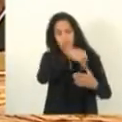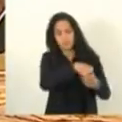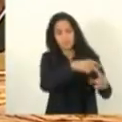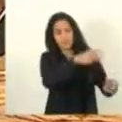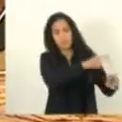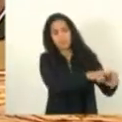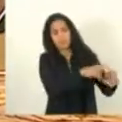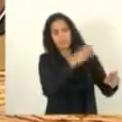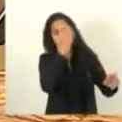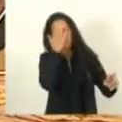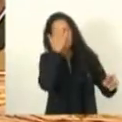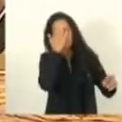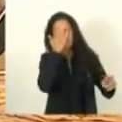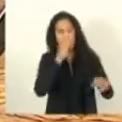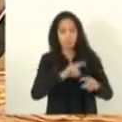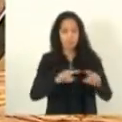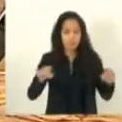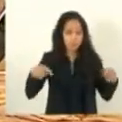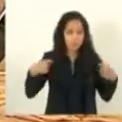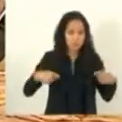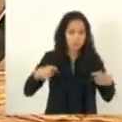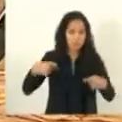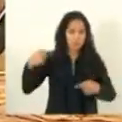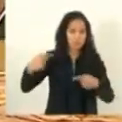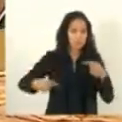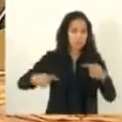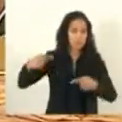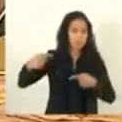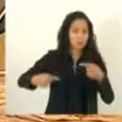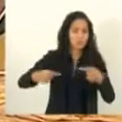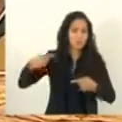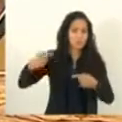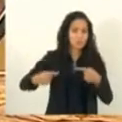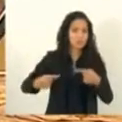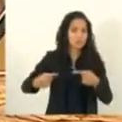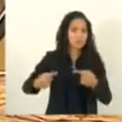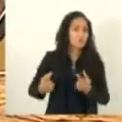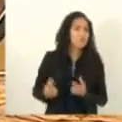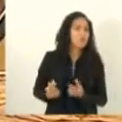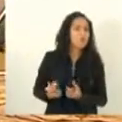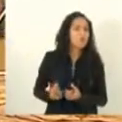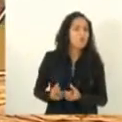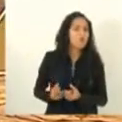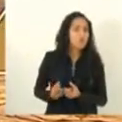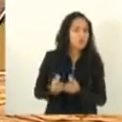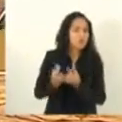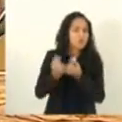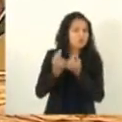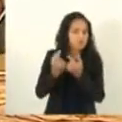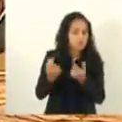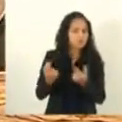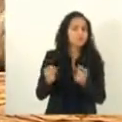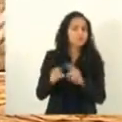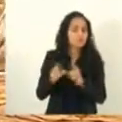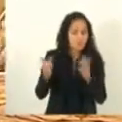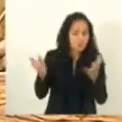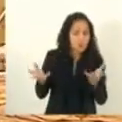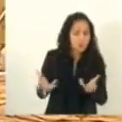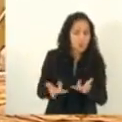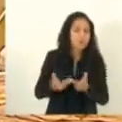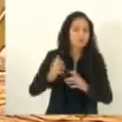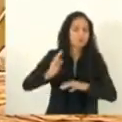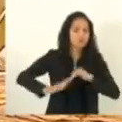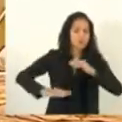Efetivamente, tem que ter uma política com orçamento, com qualificação